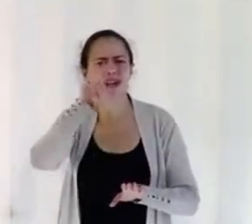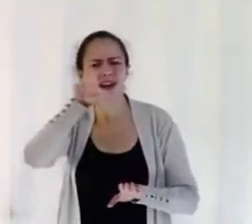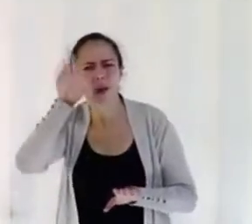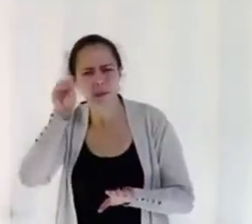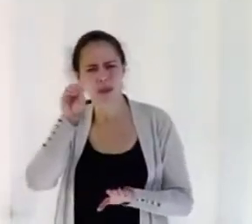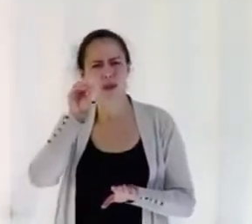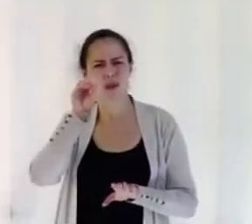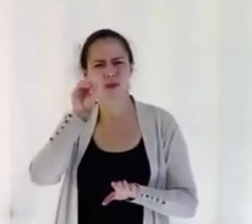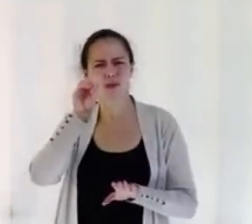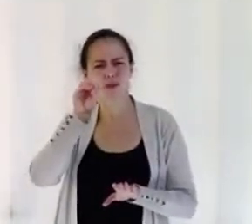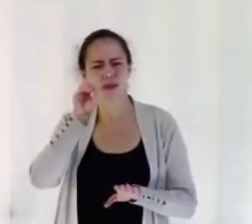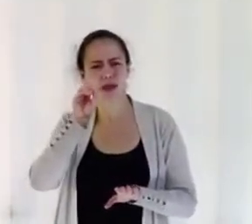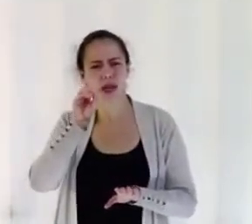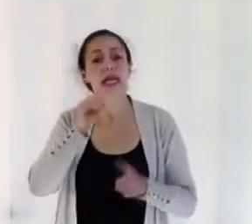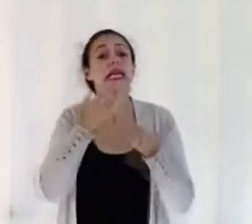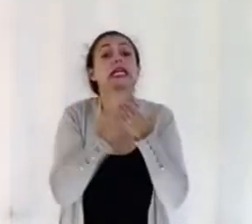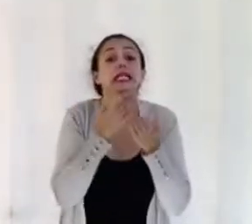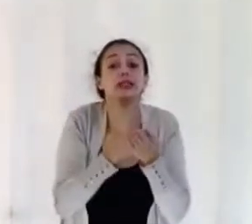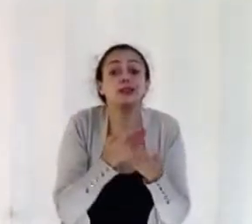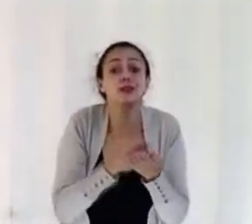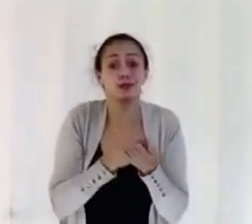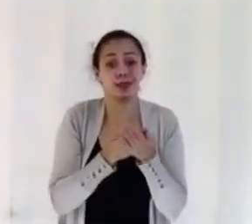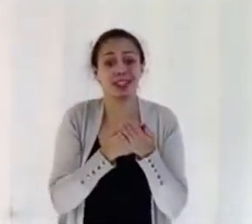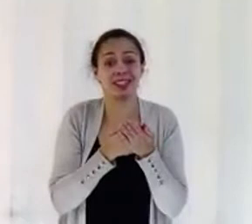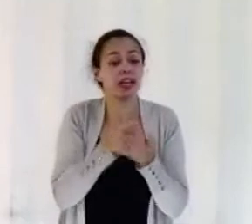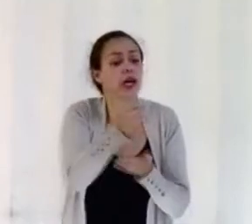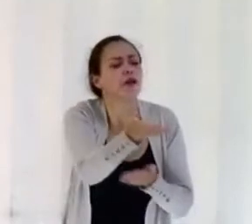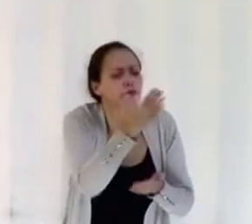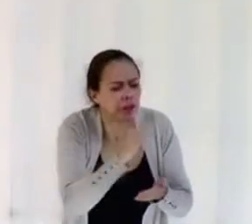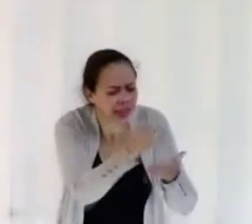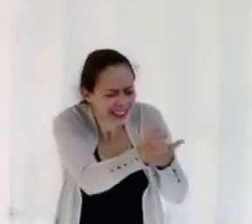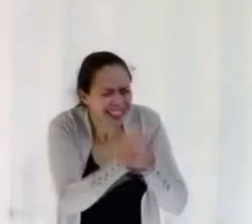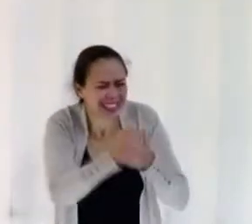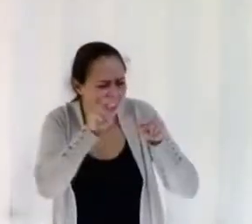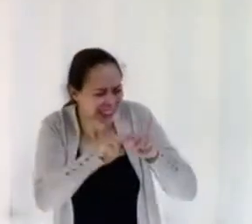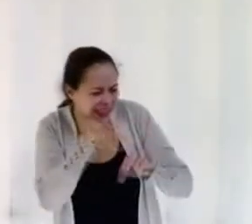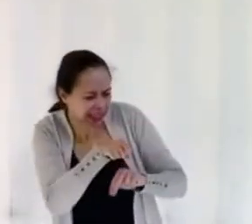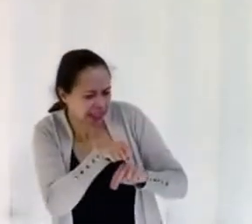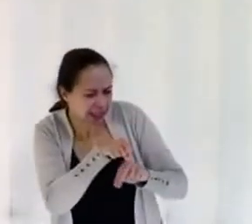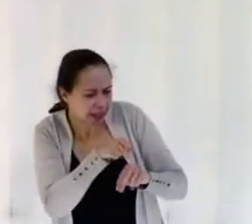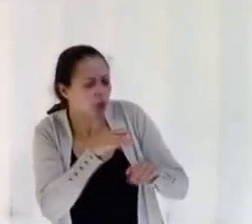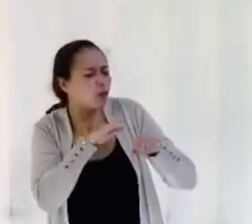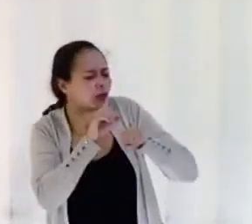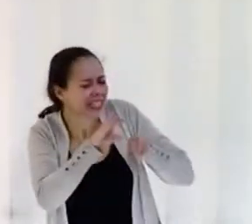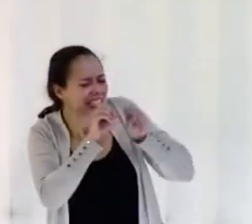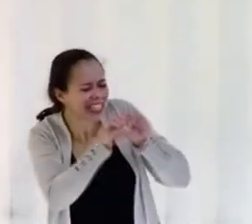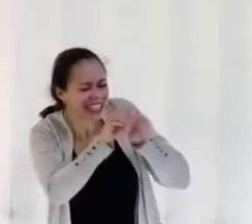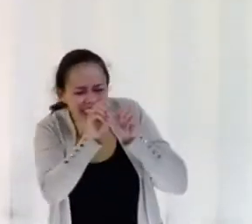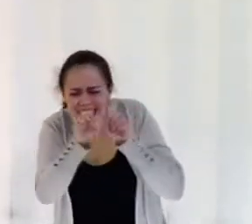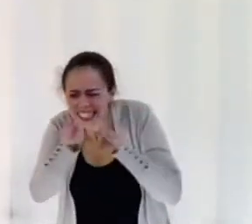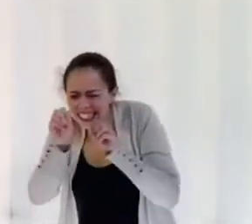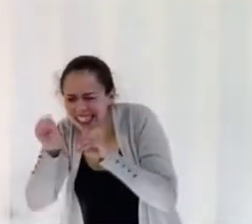para ensinar a palavra de Deus. O pastor é mestre. O contrário nem sempre